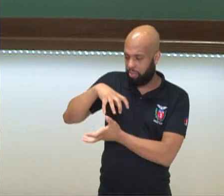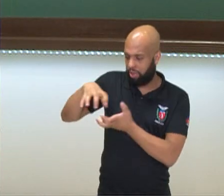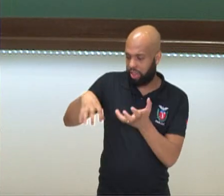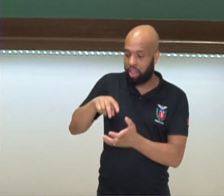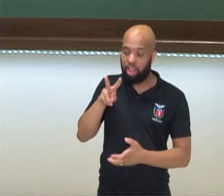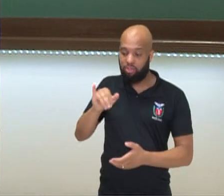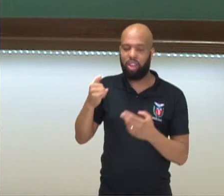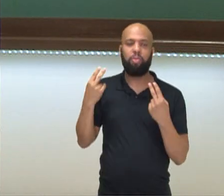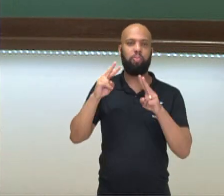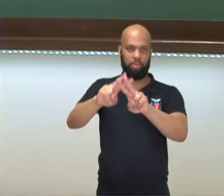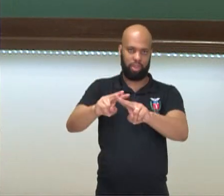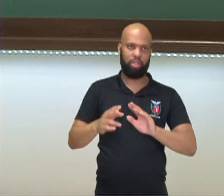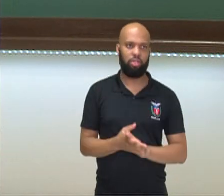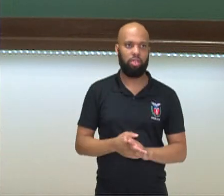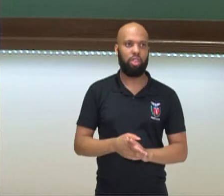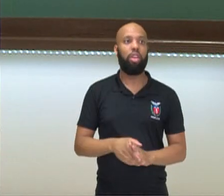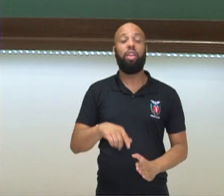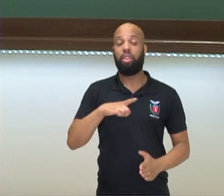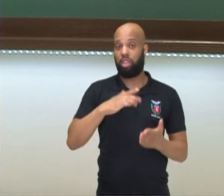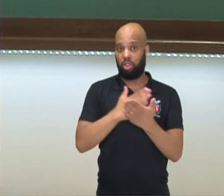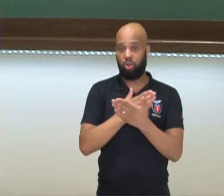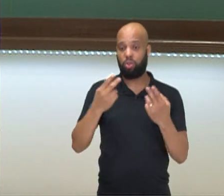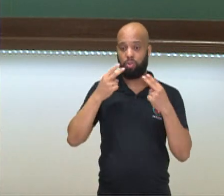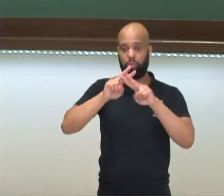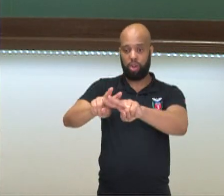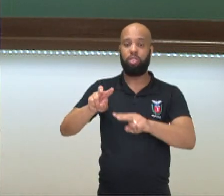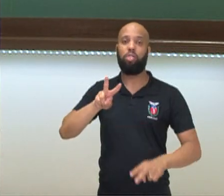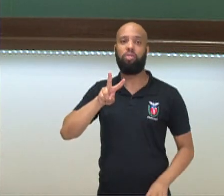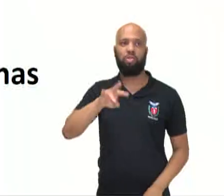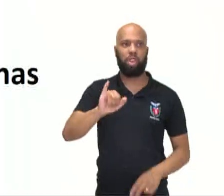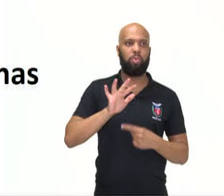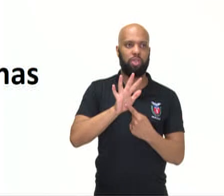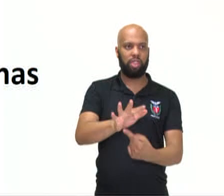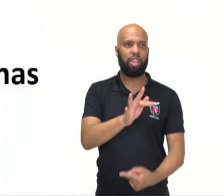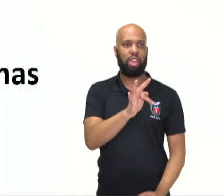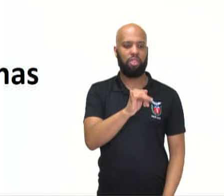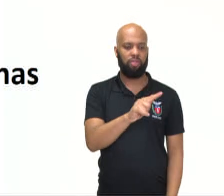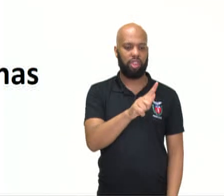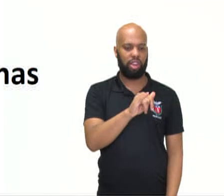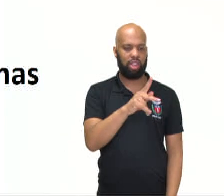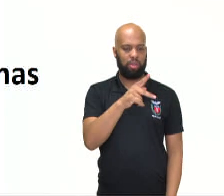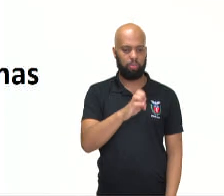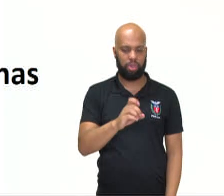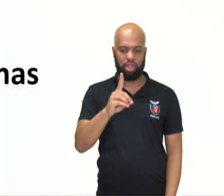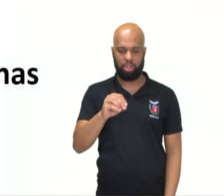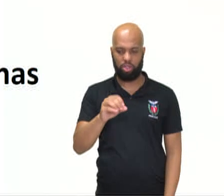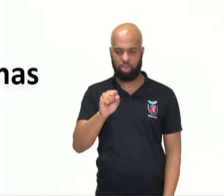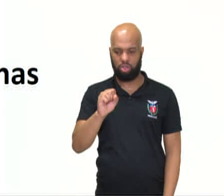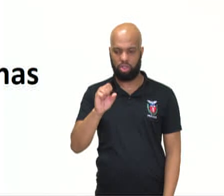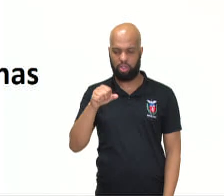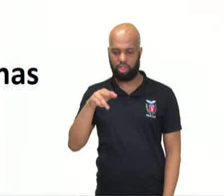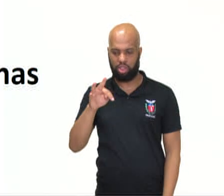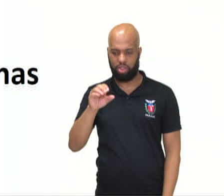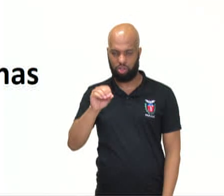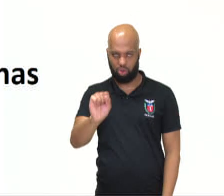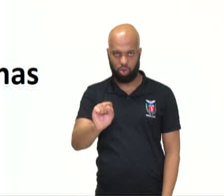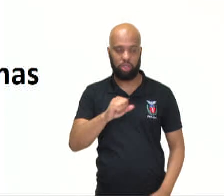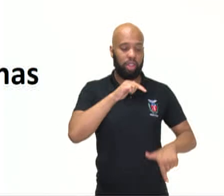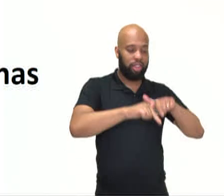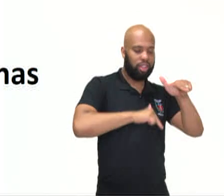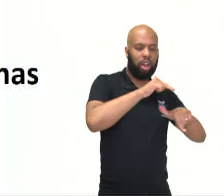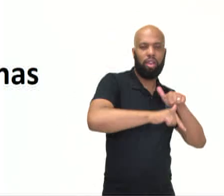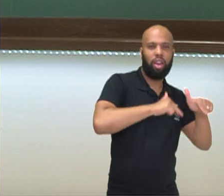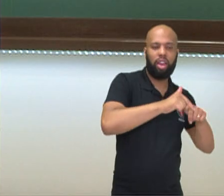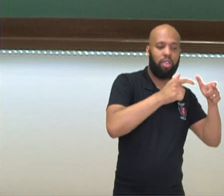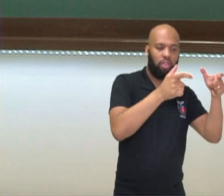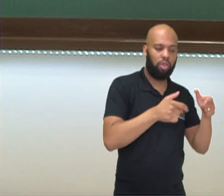ser presos. Dentre esses líderes, a gente vai ter a figura de Filipe dos Santos, que era um tropeiro, né,